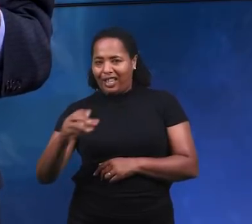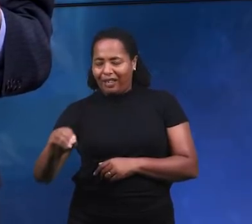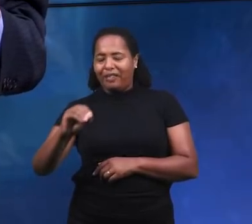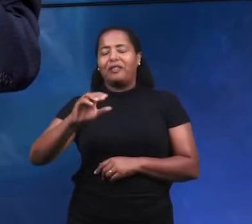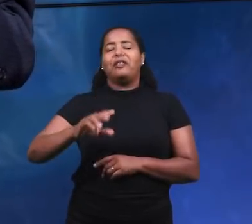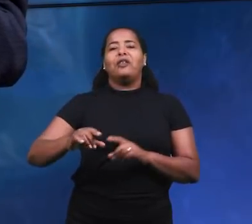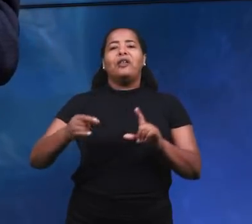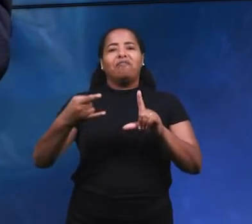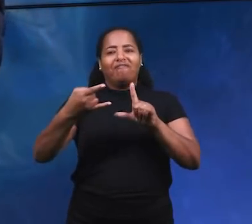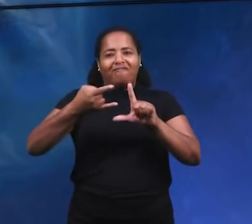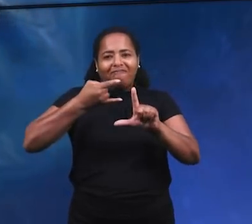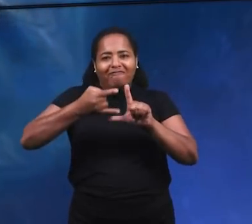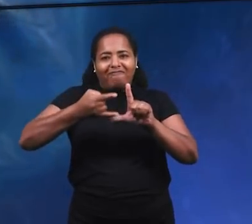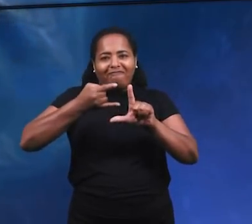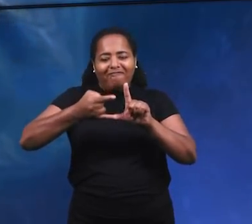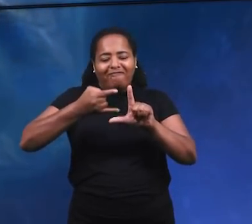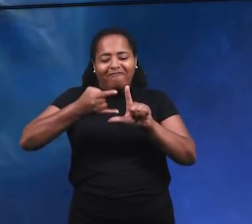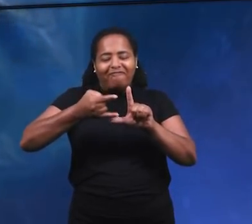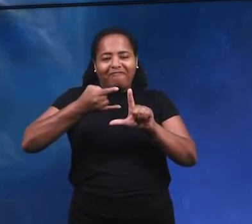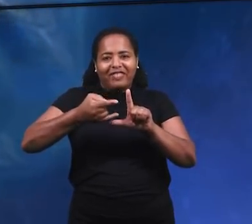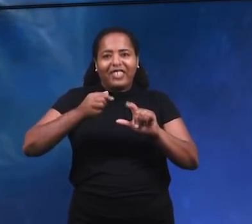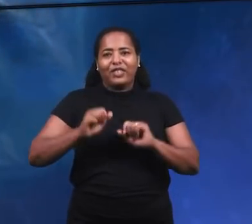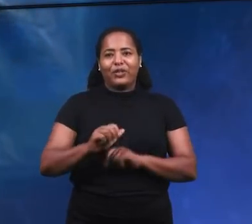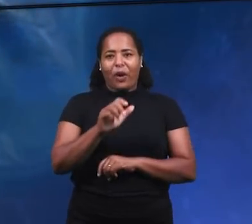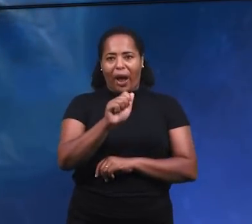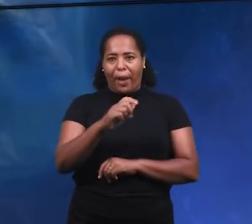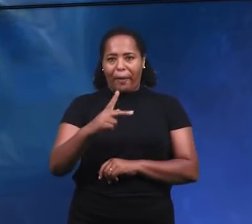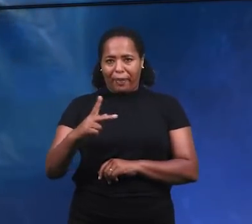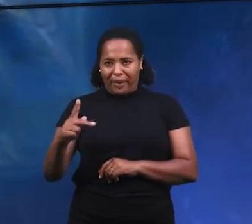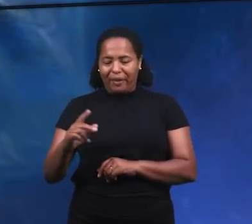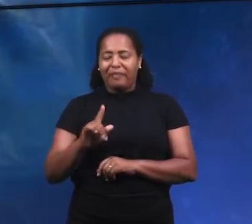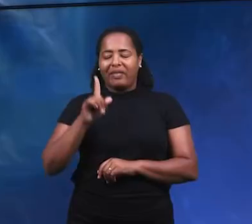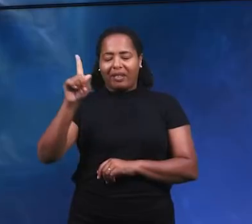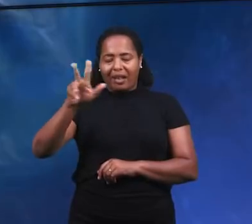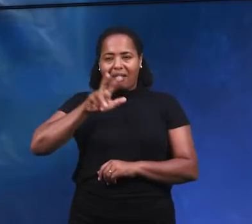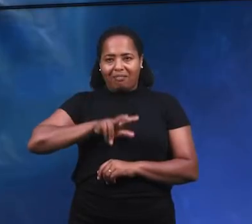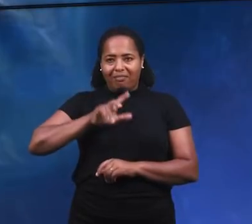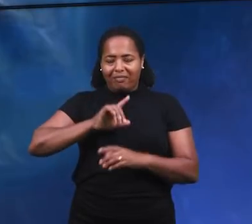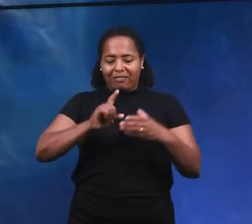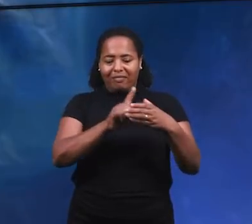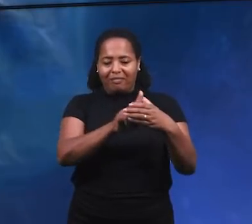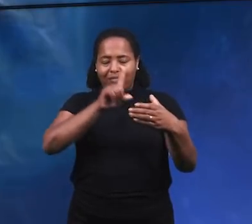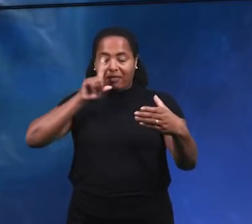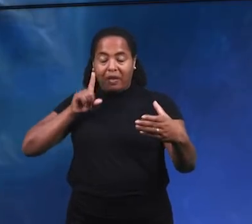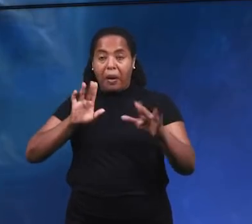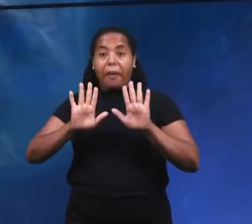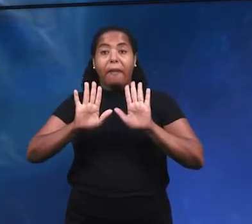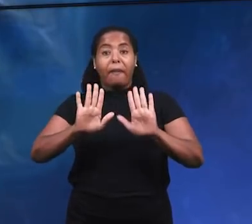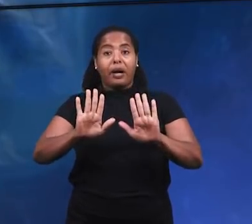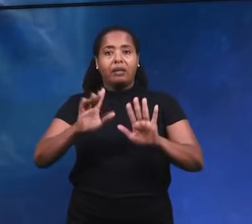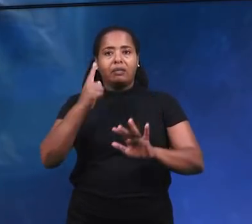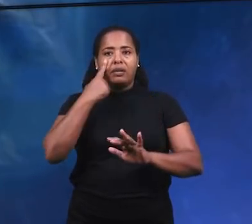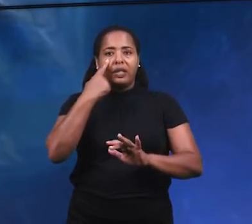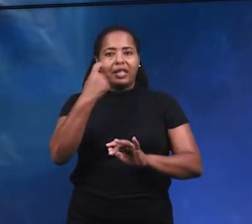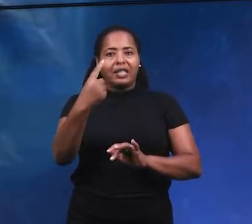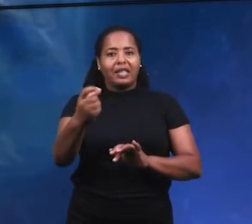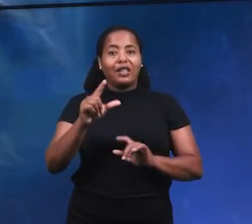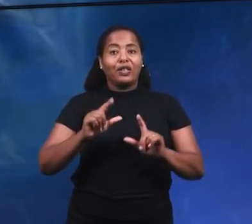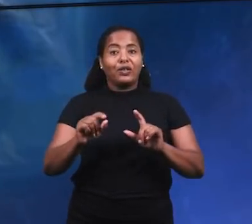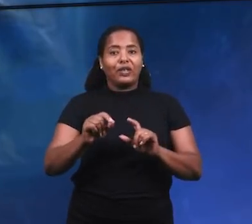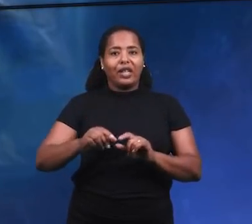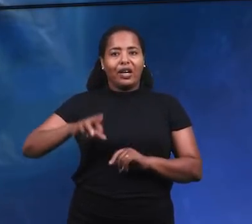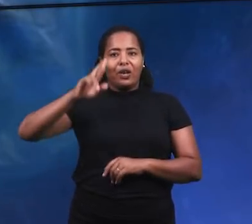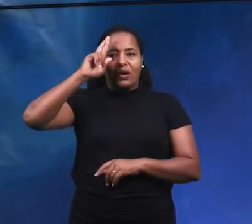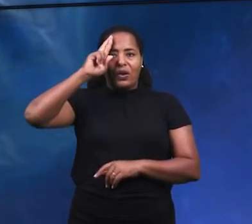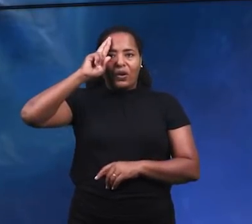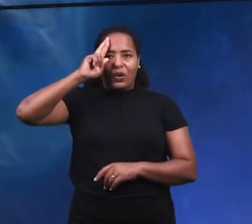seja, se reúnem toda semana pelo aplicativo Zoom. O momento agora é de distanciamento social em Portugal. Mas